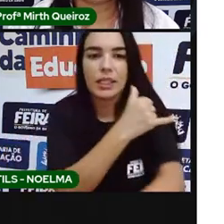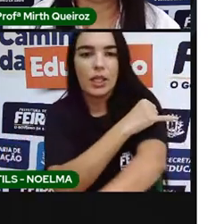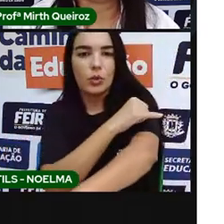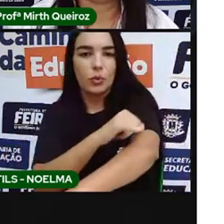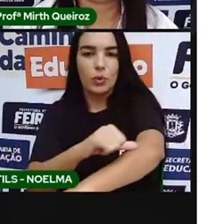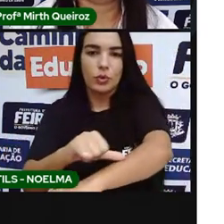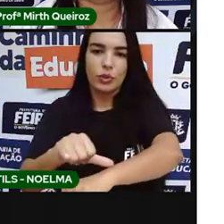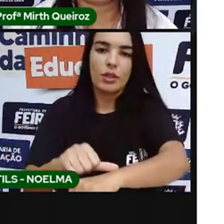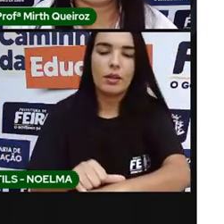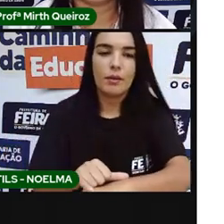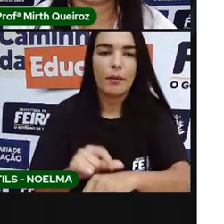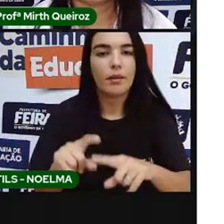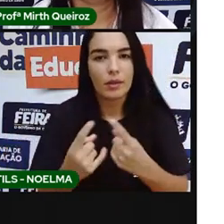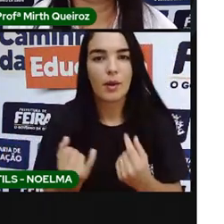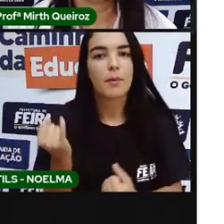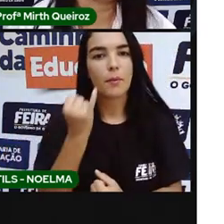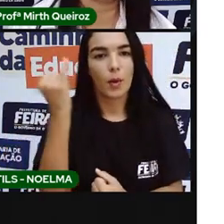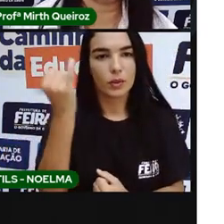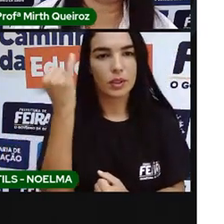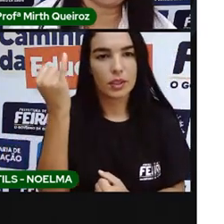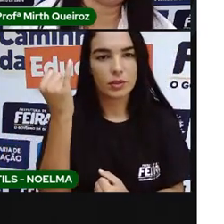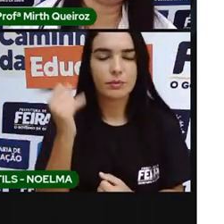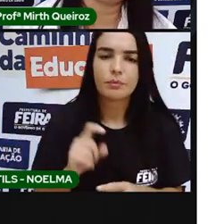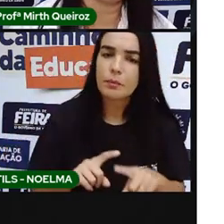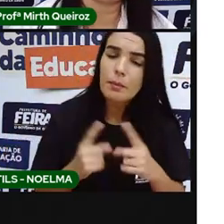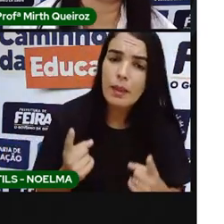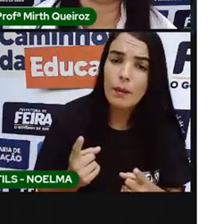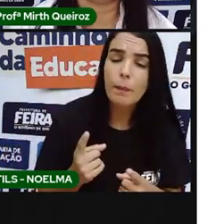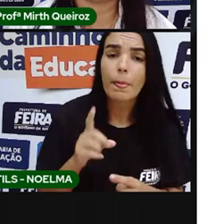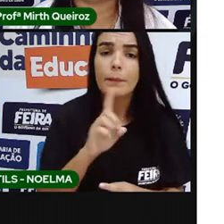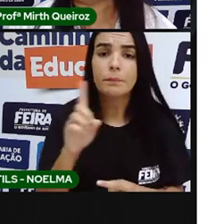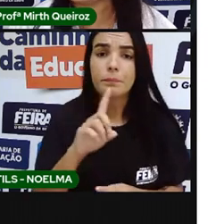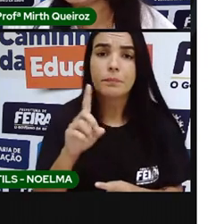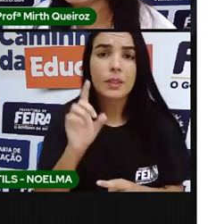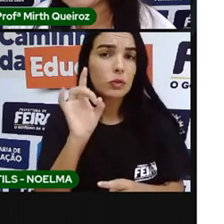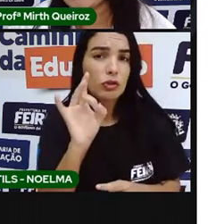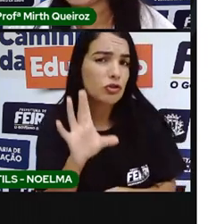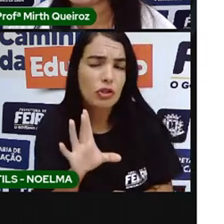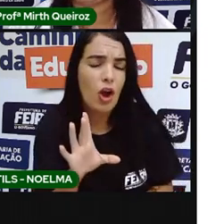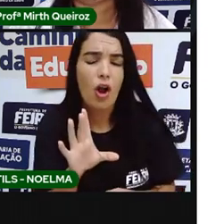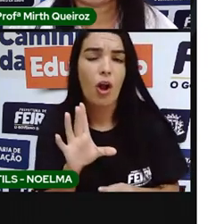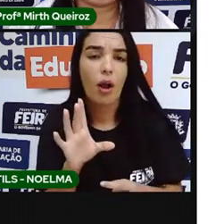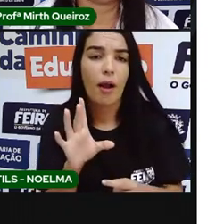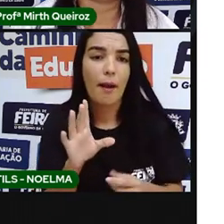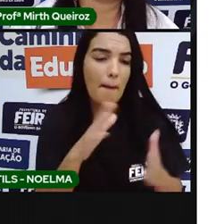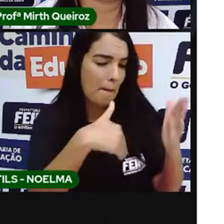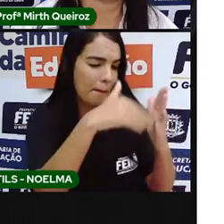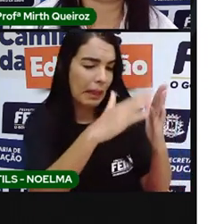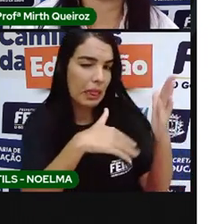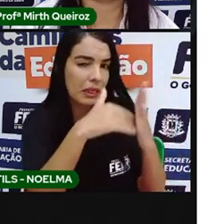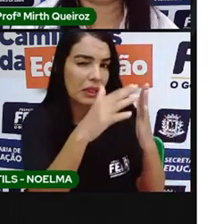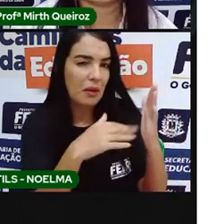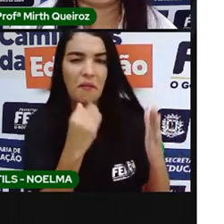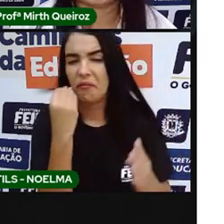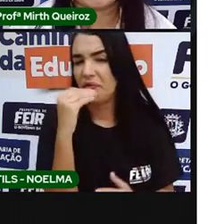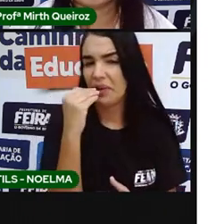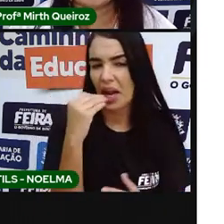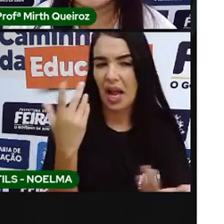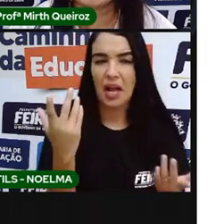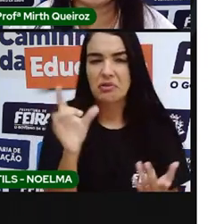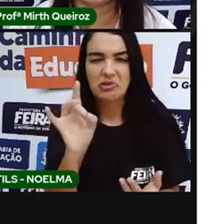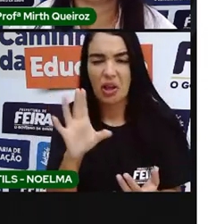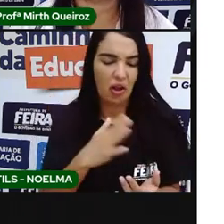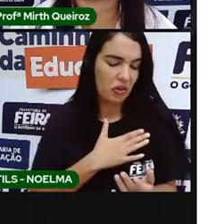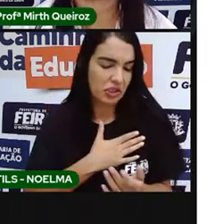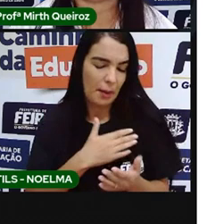princesa que era bem famosa então não se tratar mas idoso quintalzinho alguém que gostava de